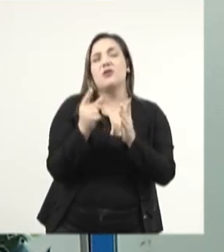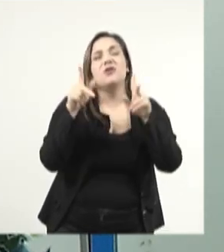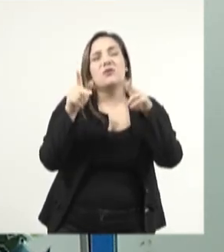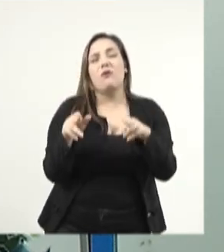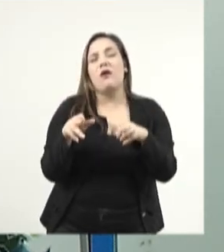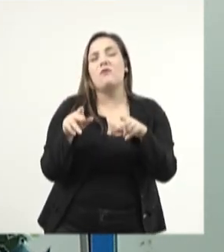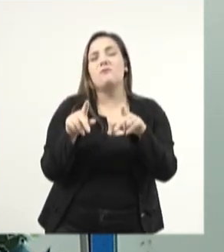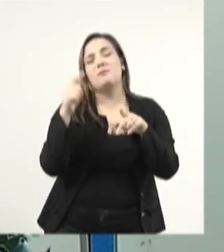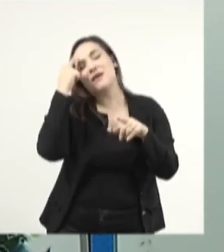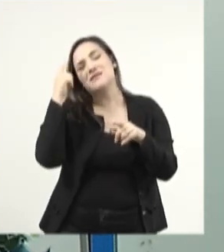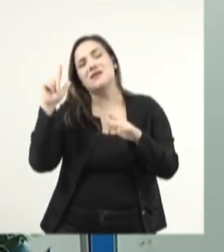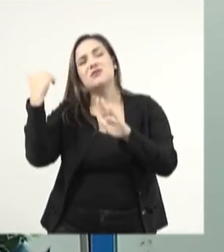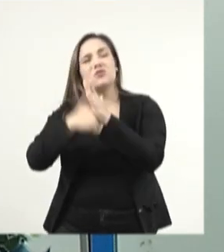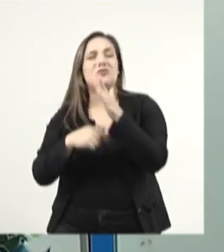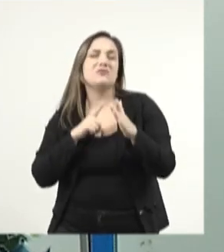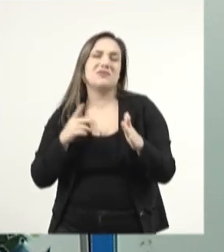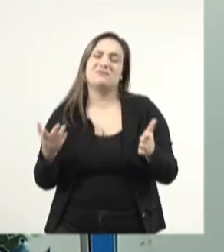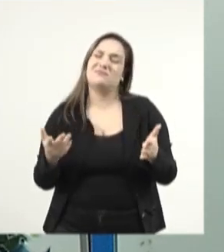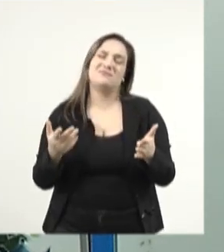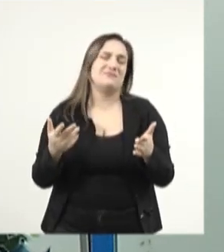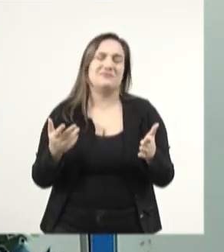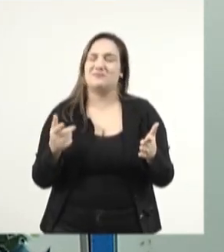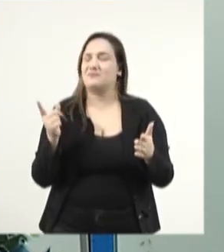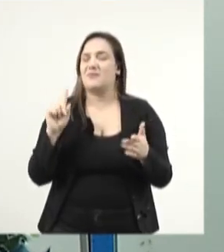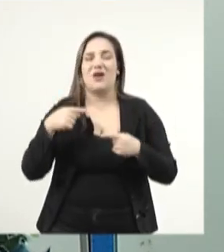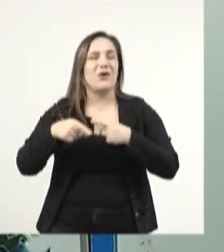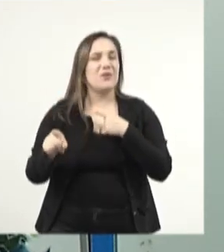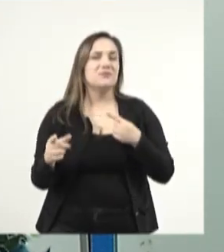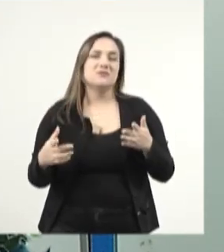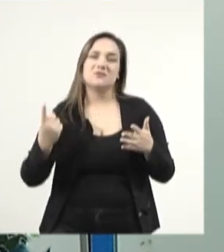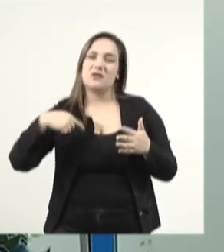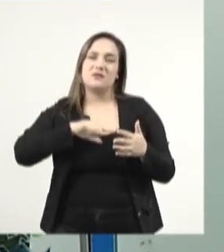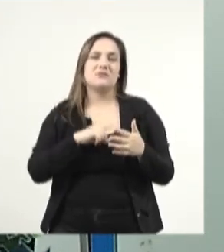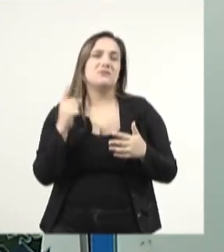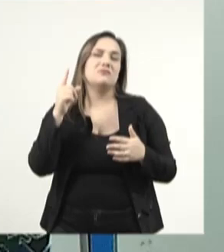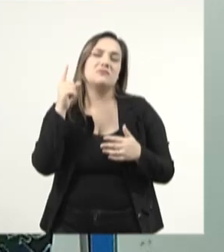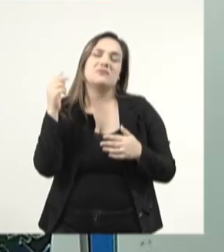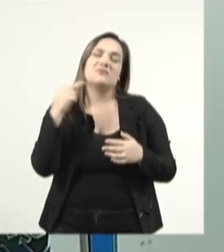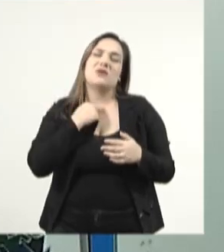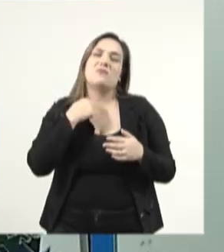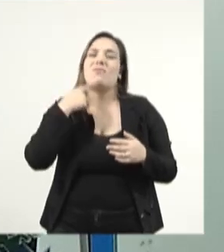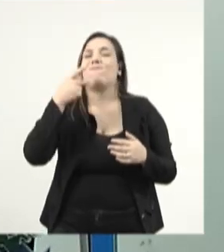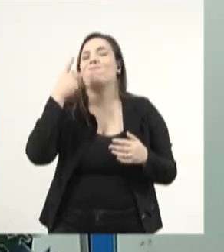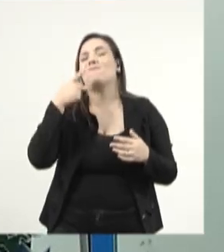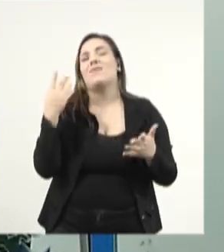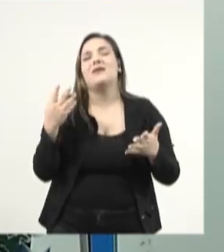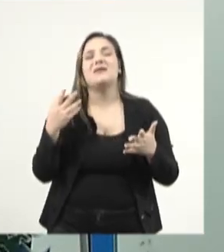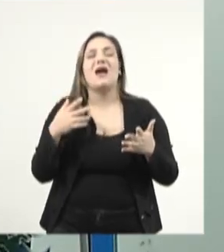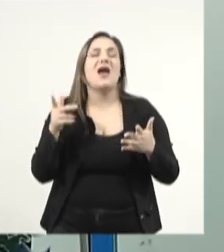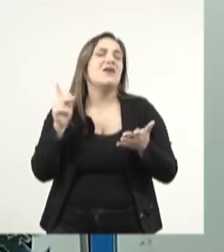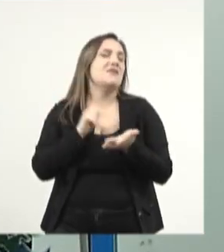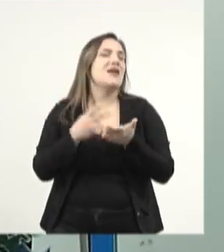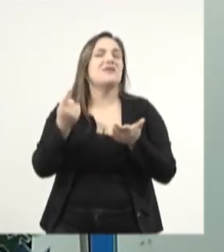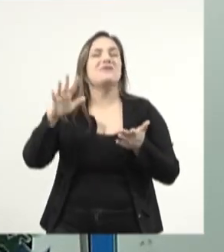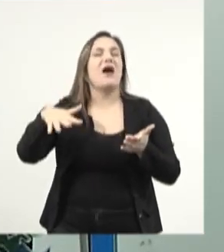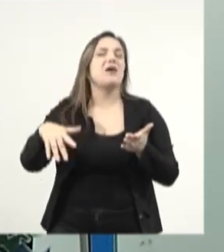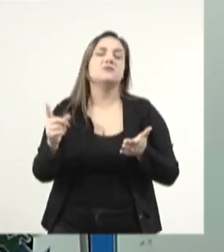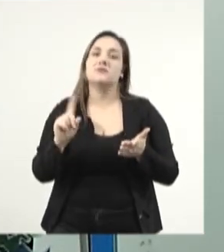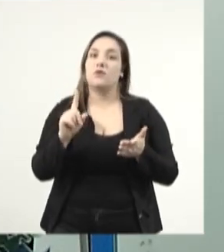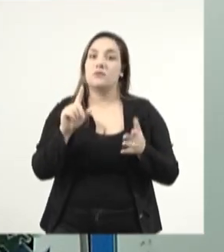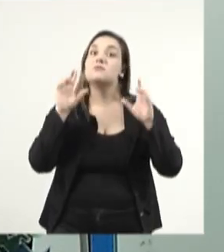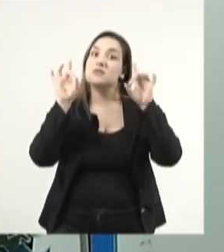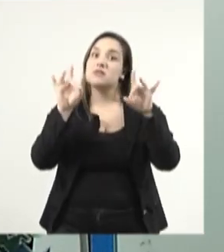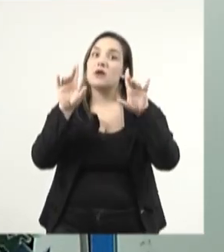fica na expectativa de promoções e com certeza ninguém quer ser enganado durante essas campanhas especiais, em especial durante a